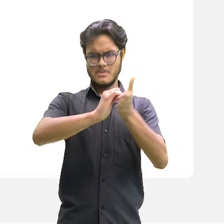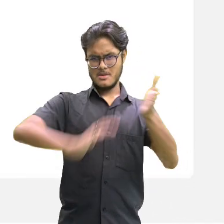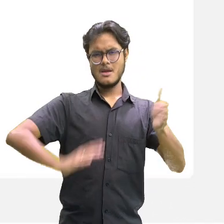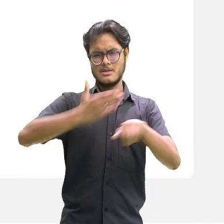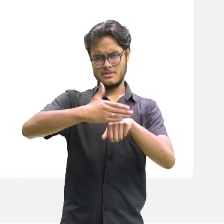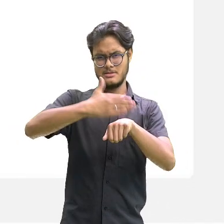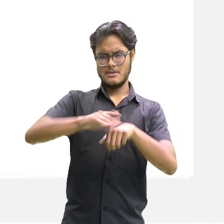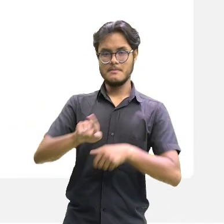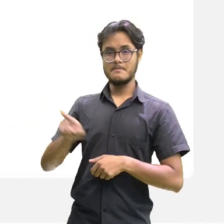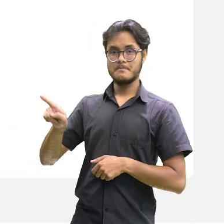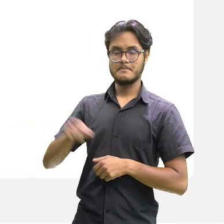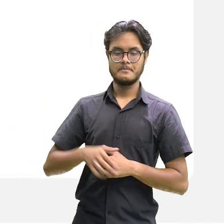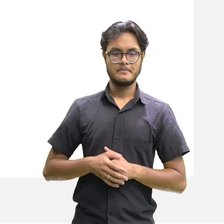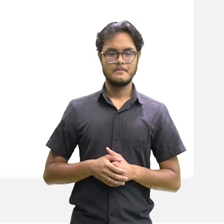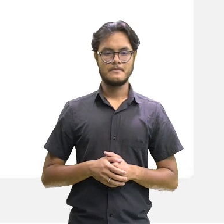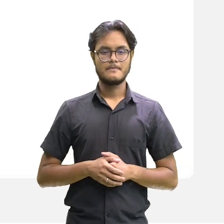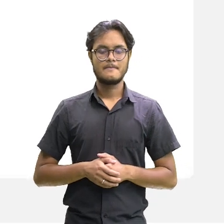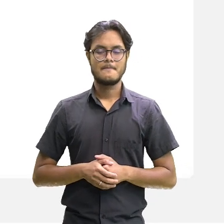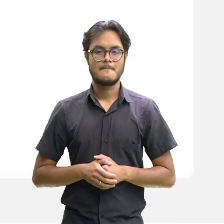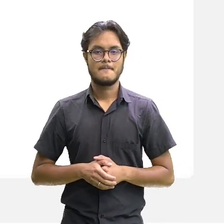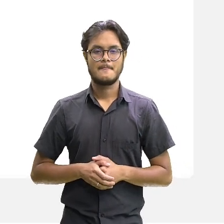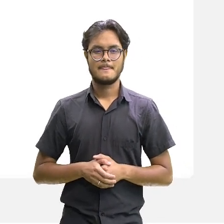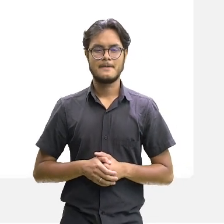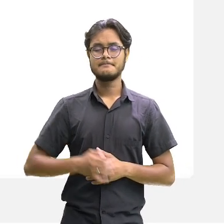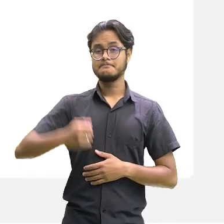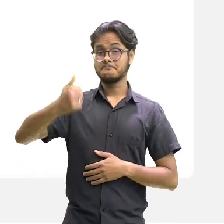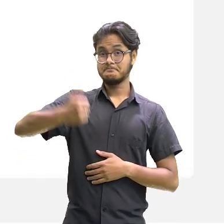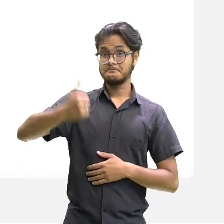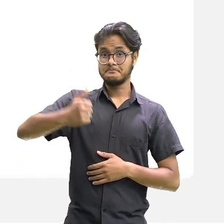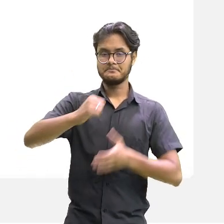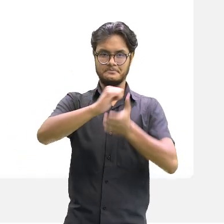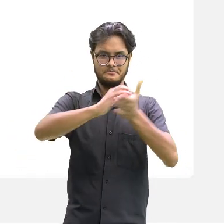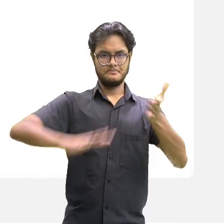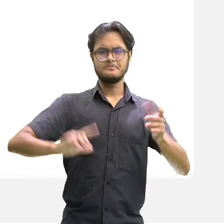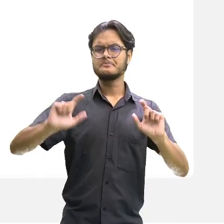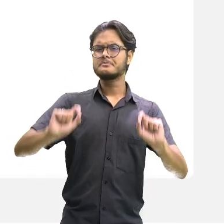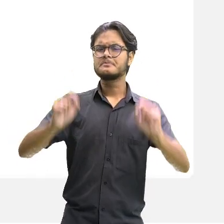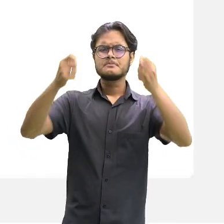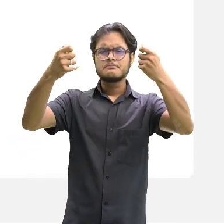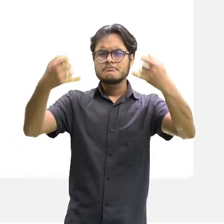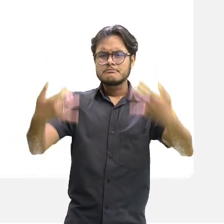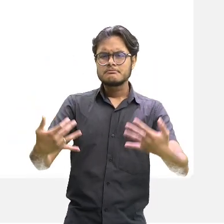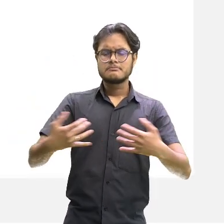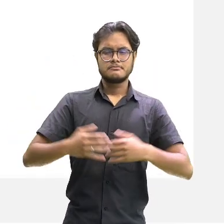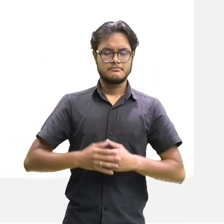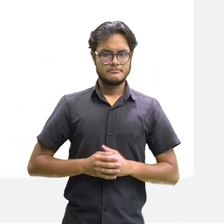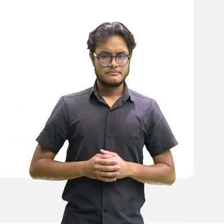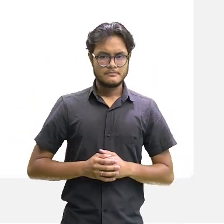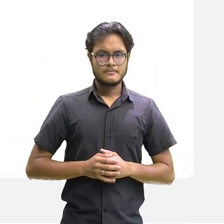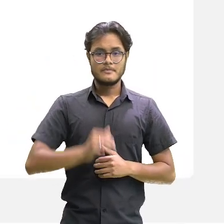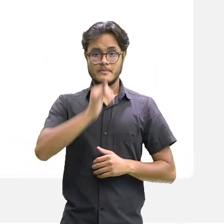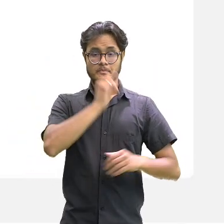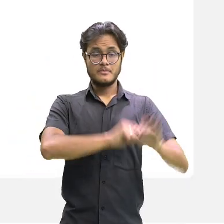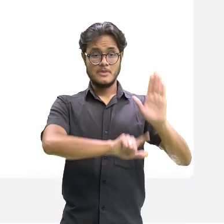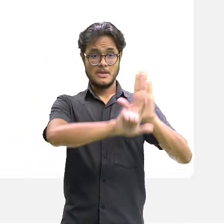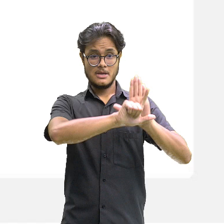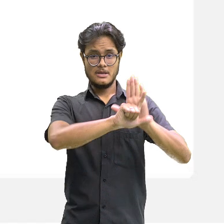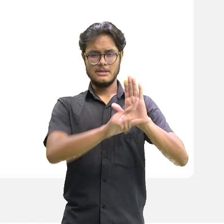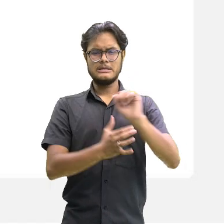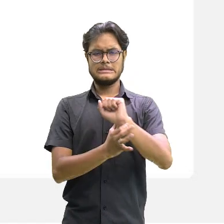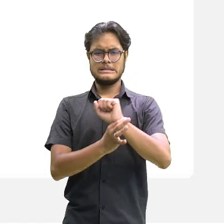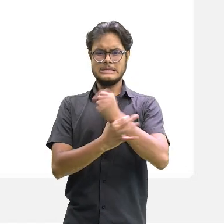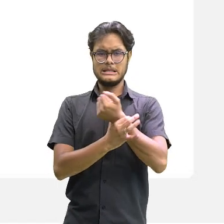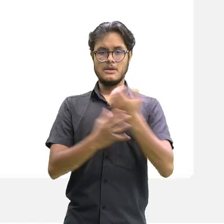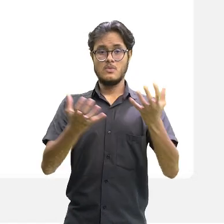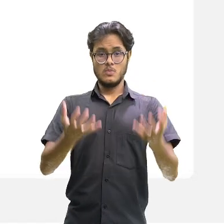nossa questão. Gente, a nossa questão 1, ela vai falar o seguinte, olha só. A lei da conservação da massa, enunciada